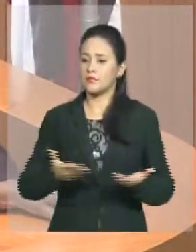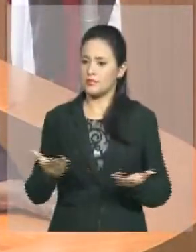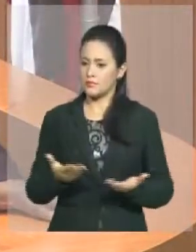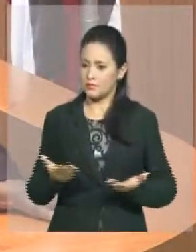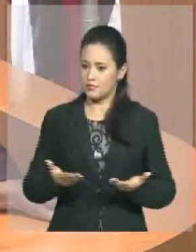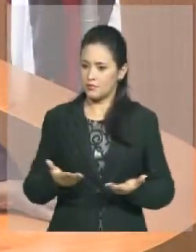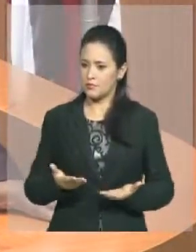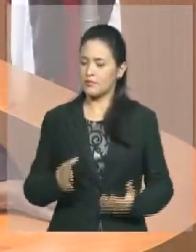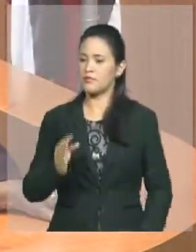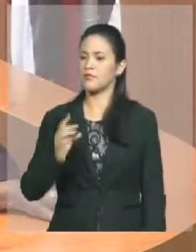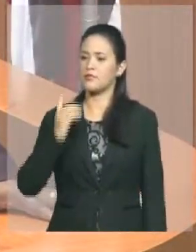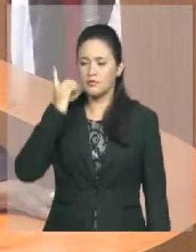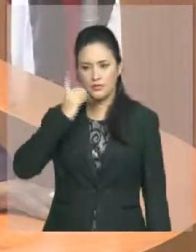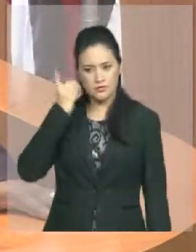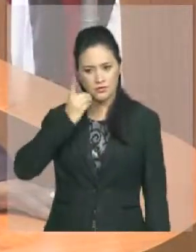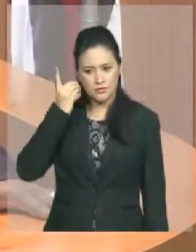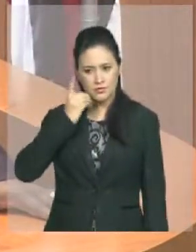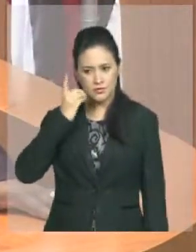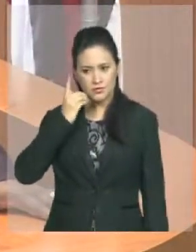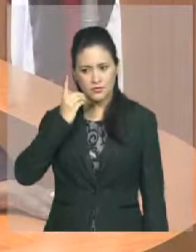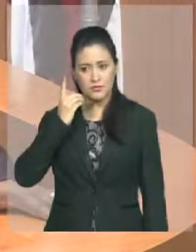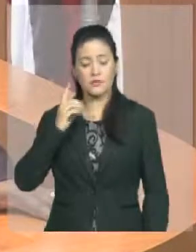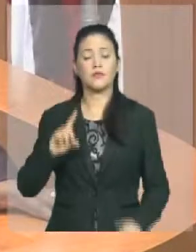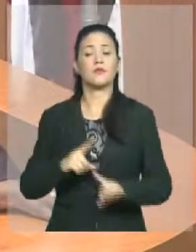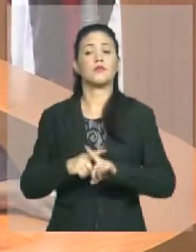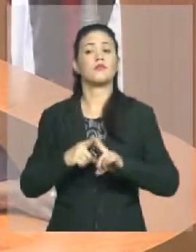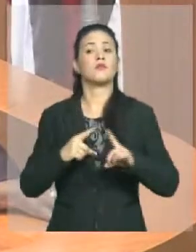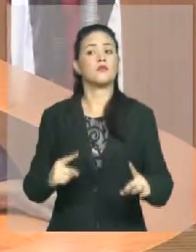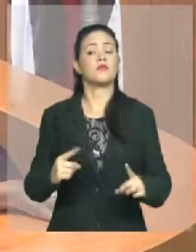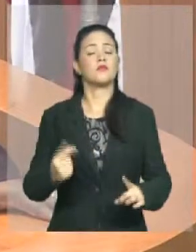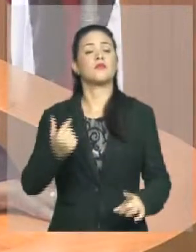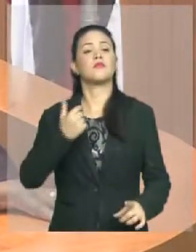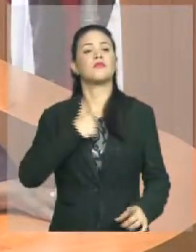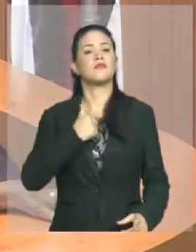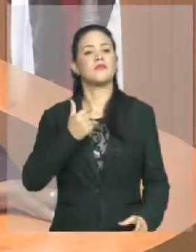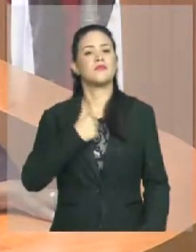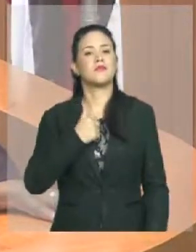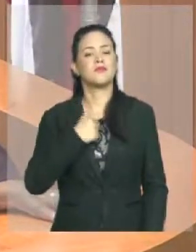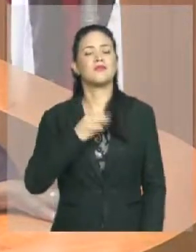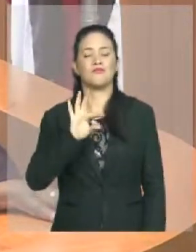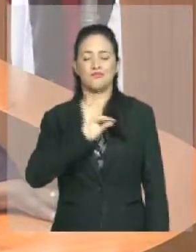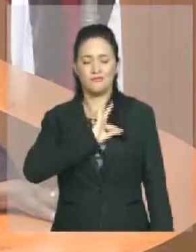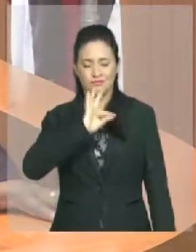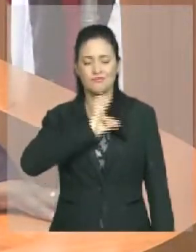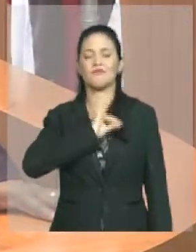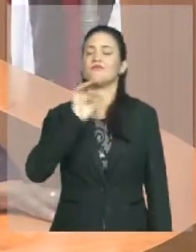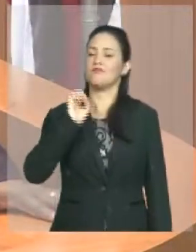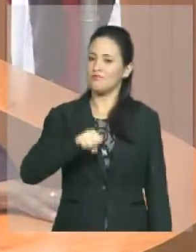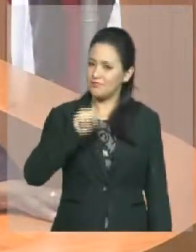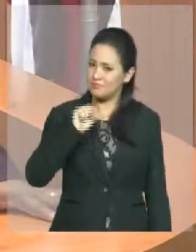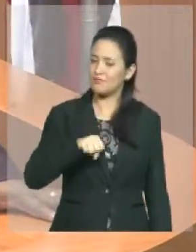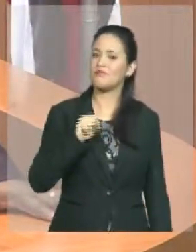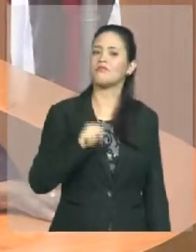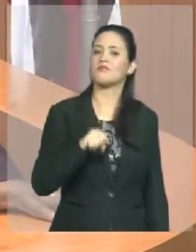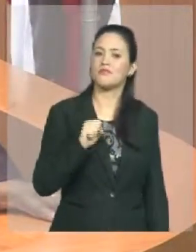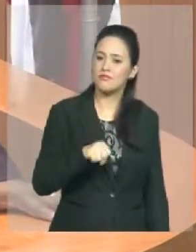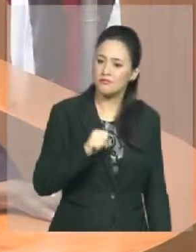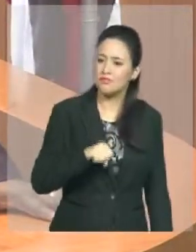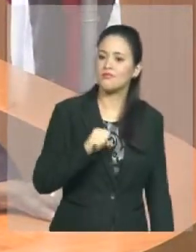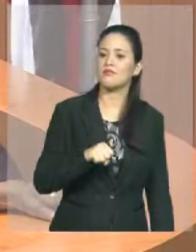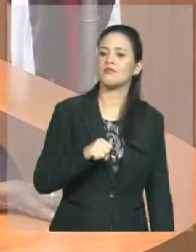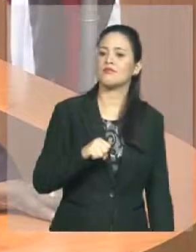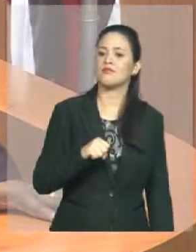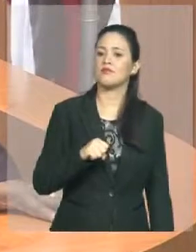de polícia. Represento essa categoria. Sou também da categoria e sou também um